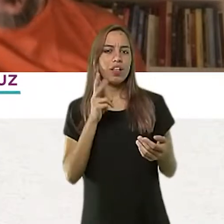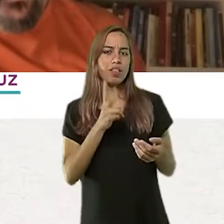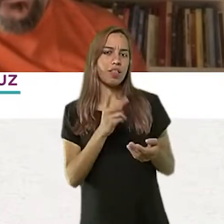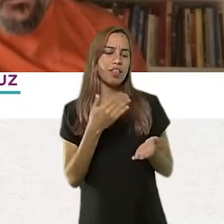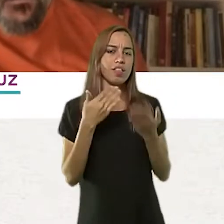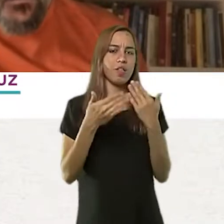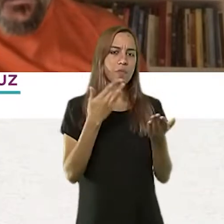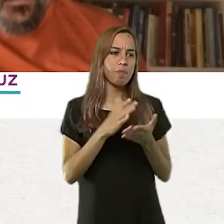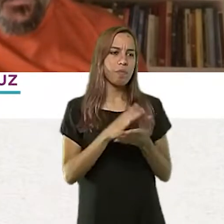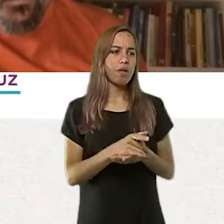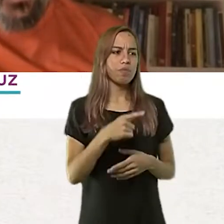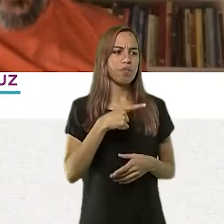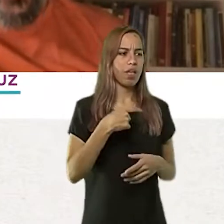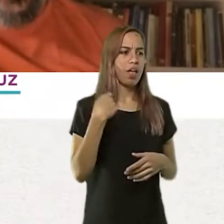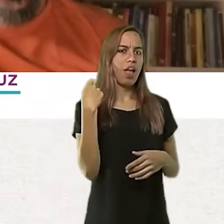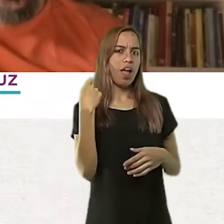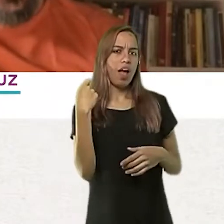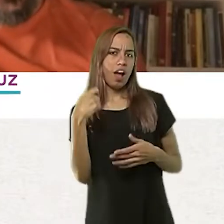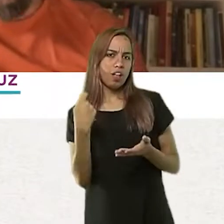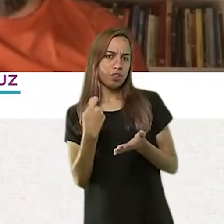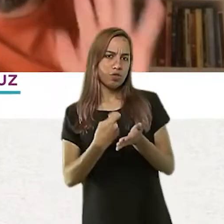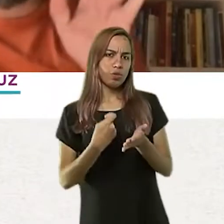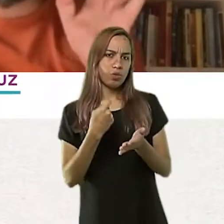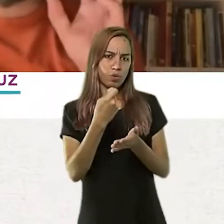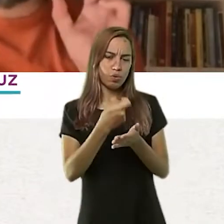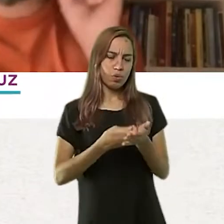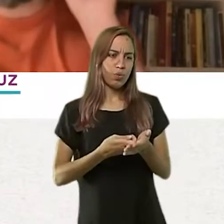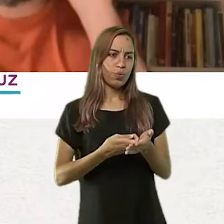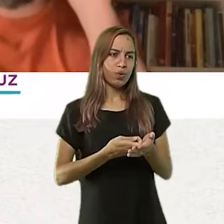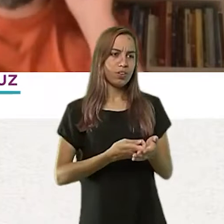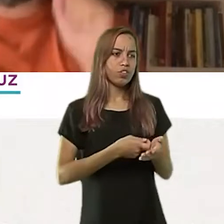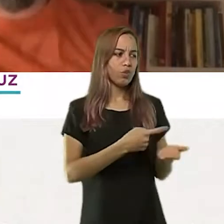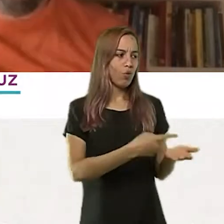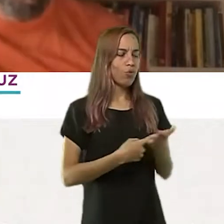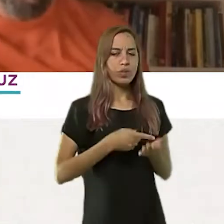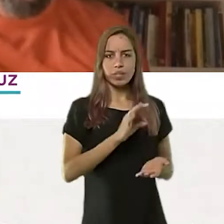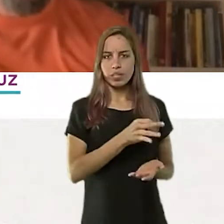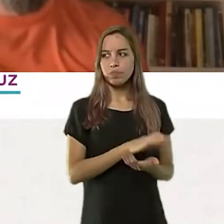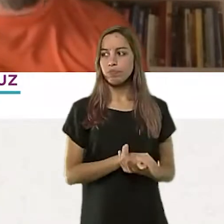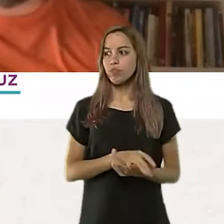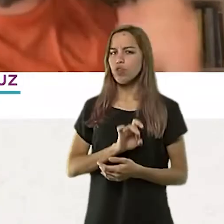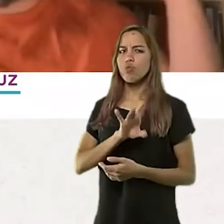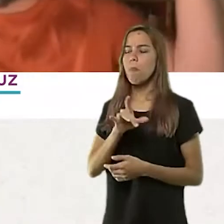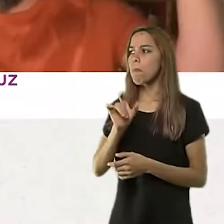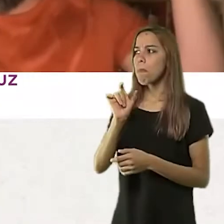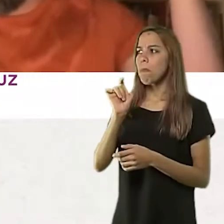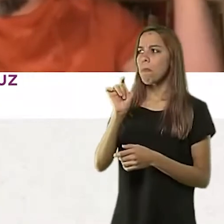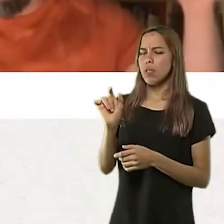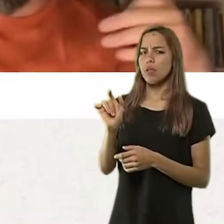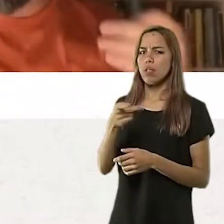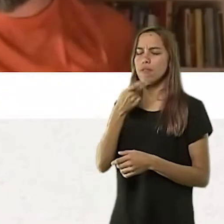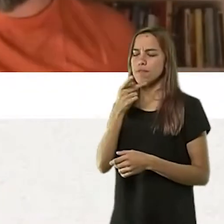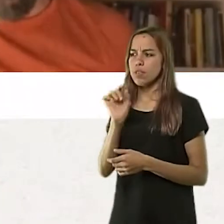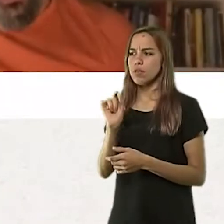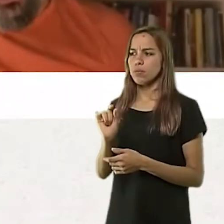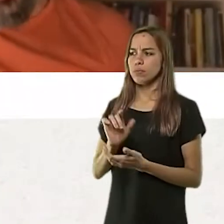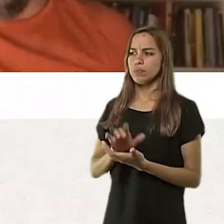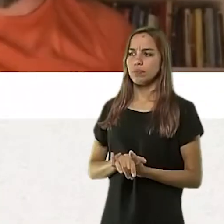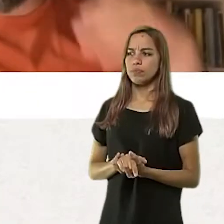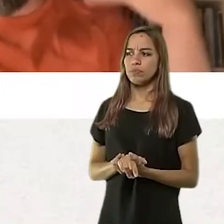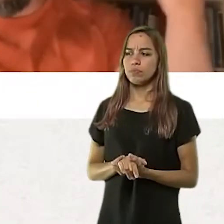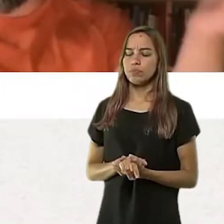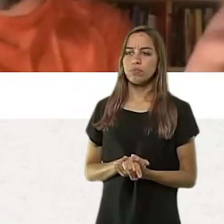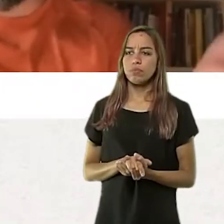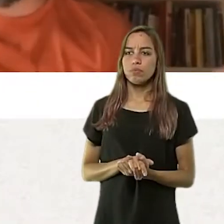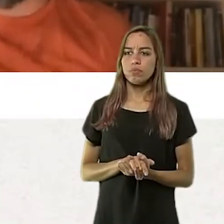autores, eu queria te pedir para dizer... Só uma pequena, porque como estávamos a falar da